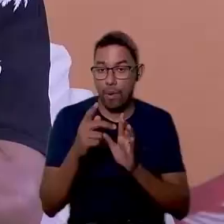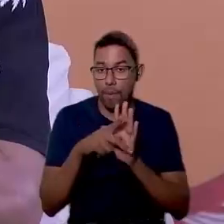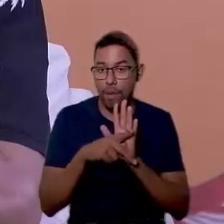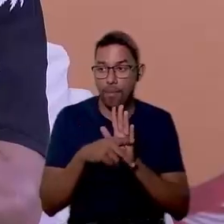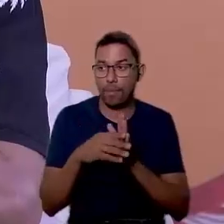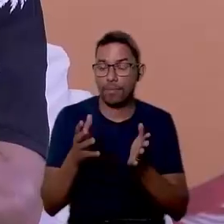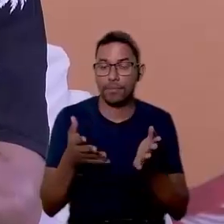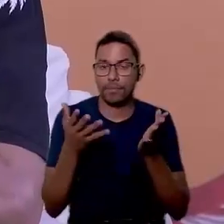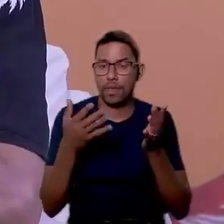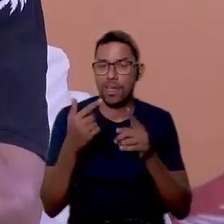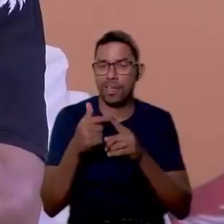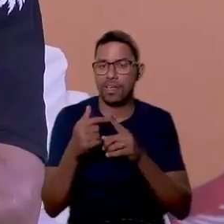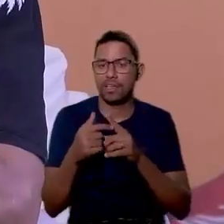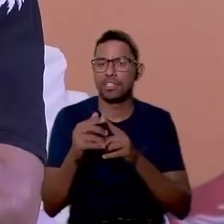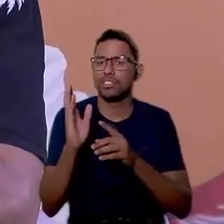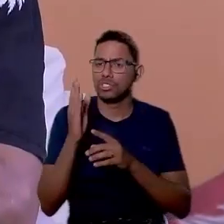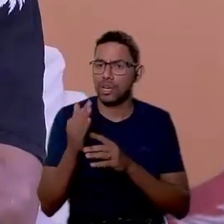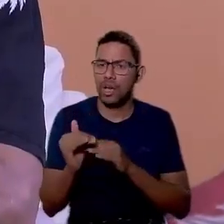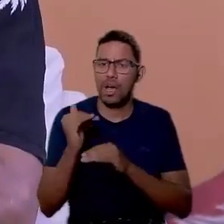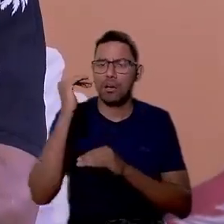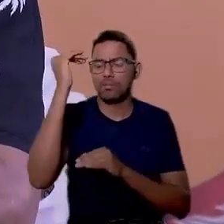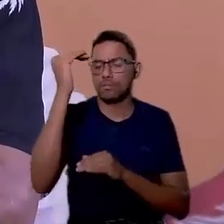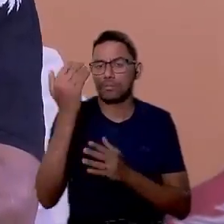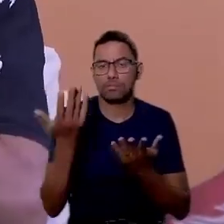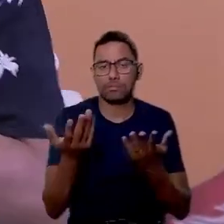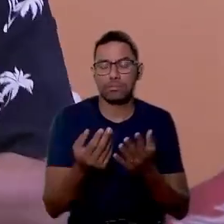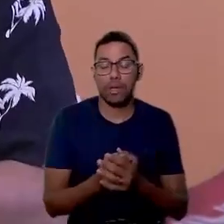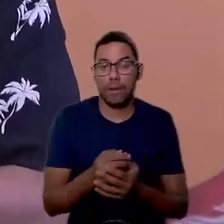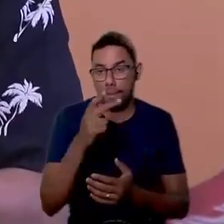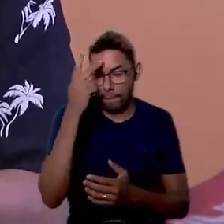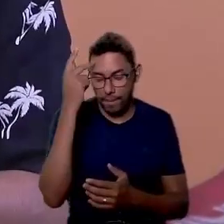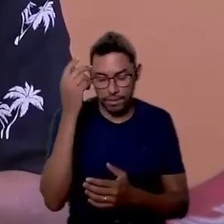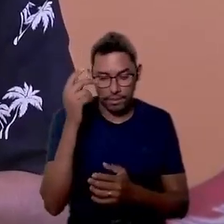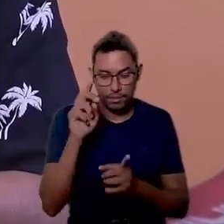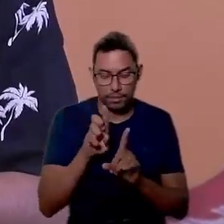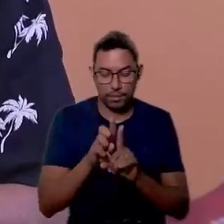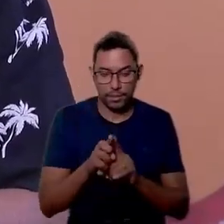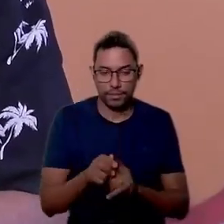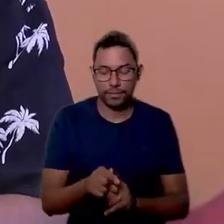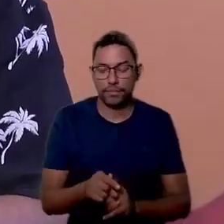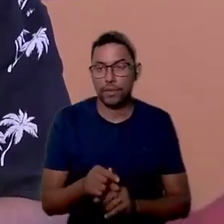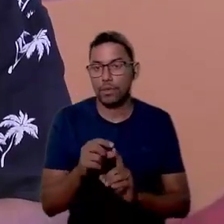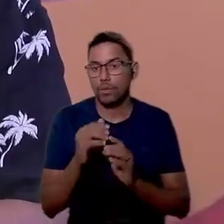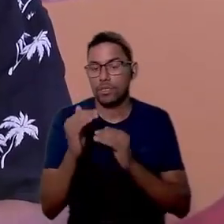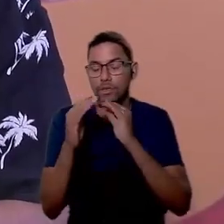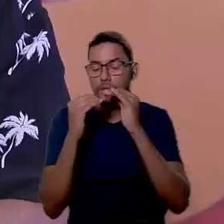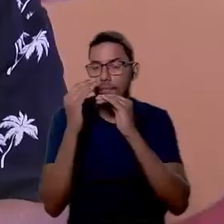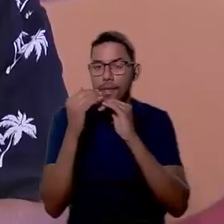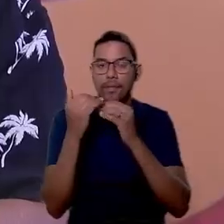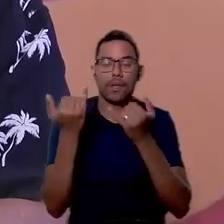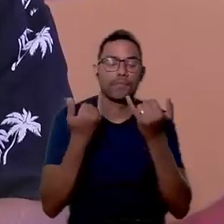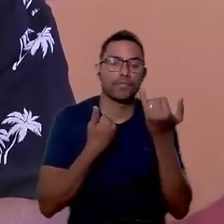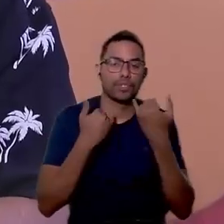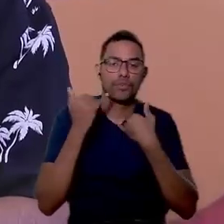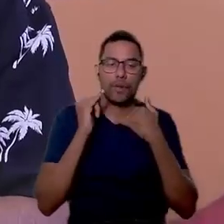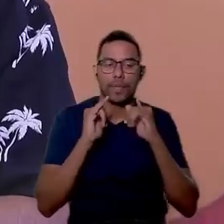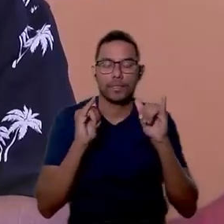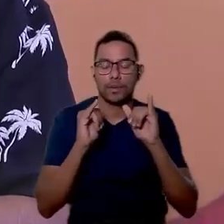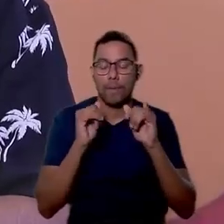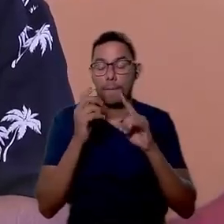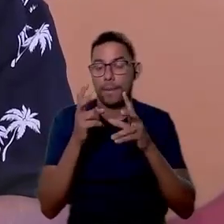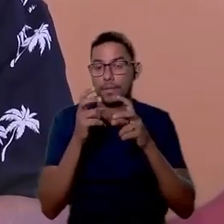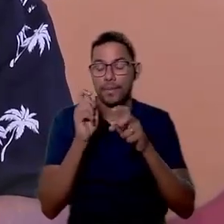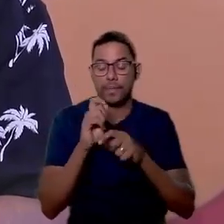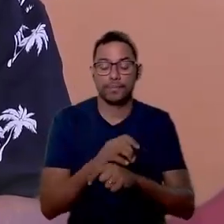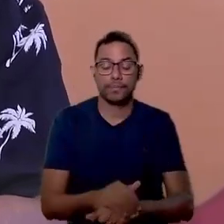programas de indução, e aqui o investimento já é muito alto. As pessoas também, nesse processo de informação, a gente